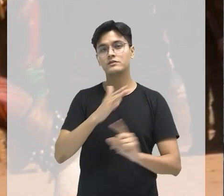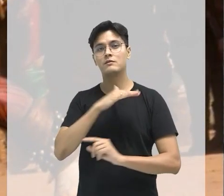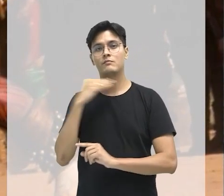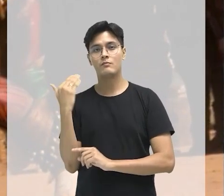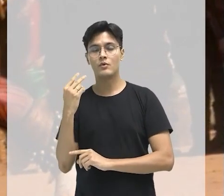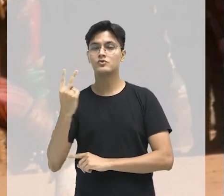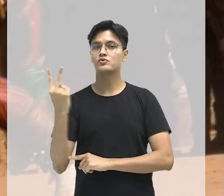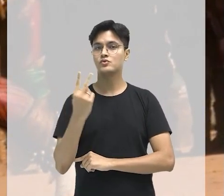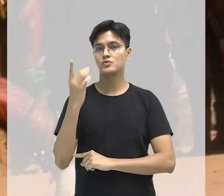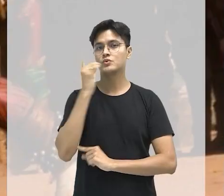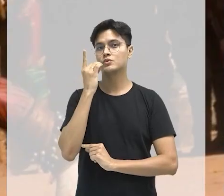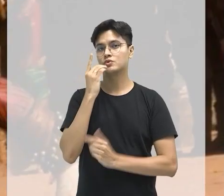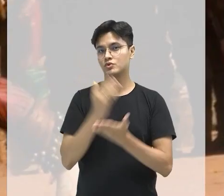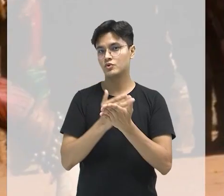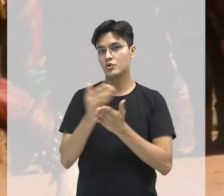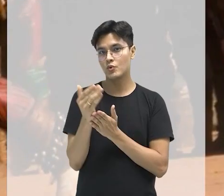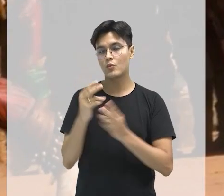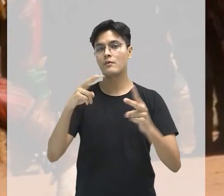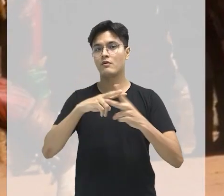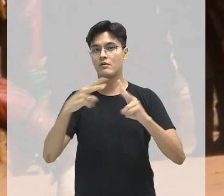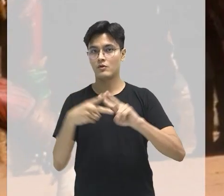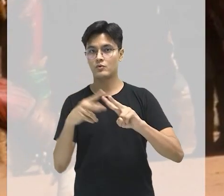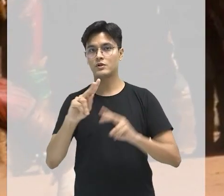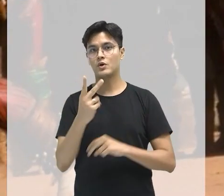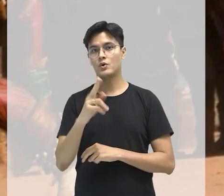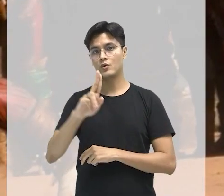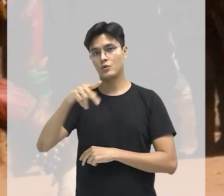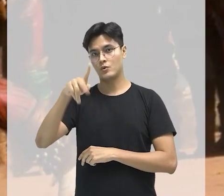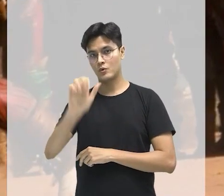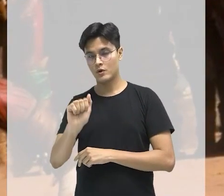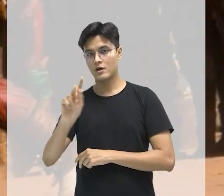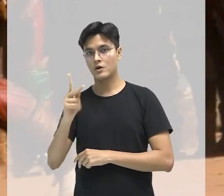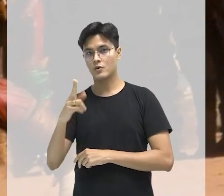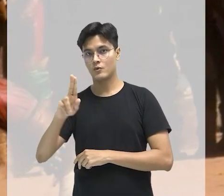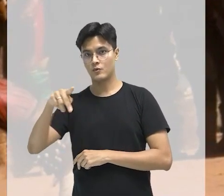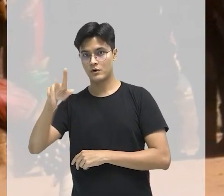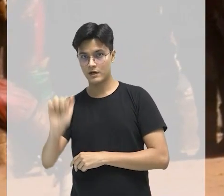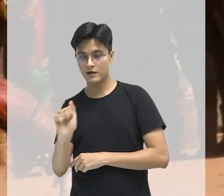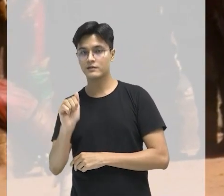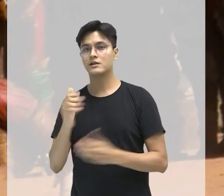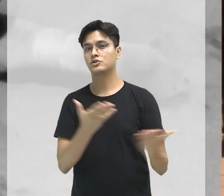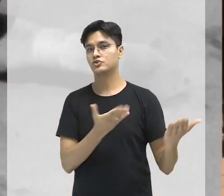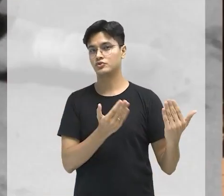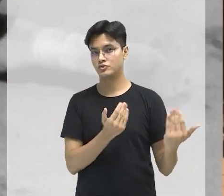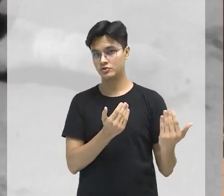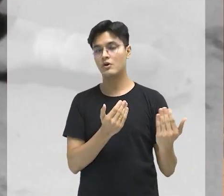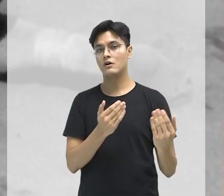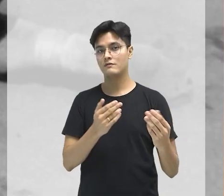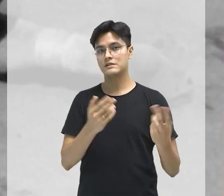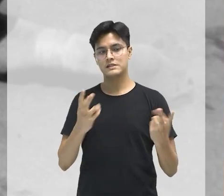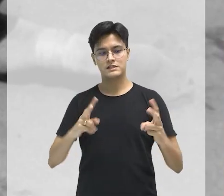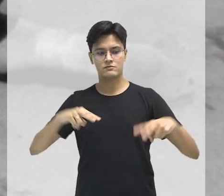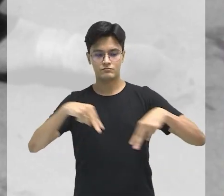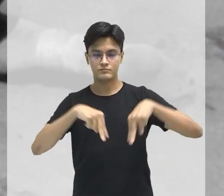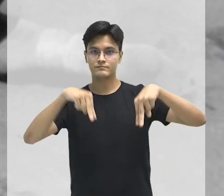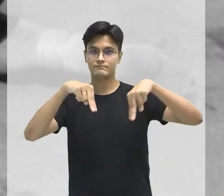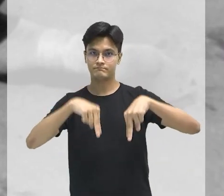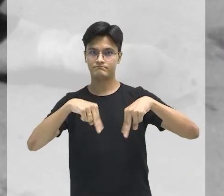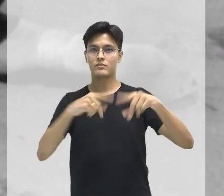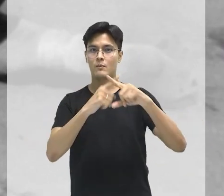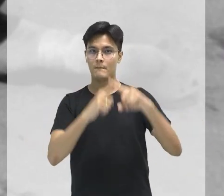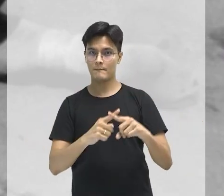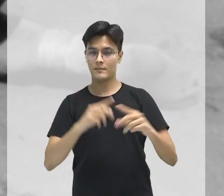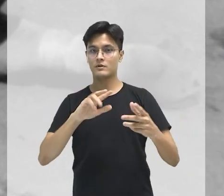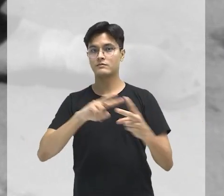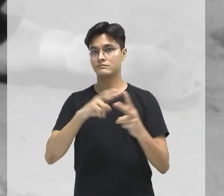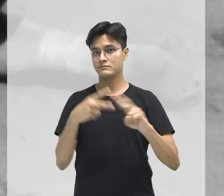ritual, iniciam-se as lutas chamadas Uca-Uca, nas quais jovens guerreiros se enfrentam. Nessas lutas, os índios têm